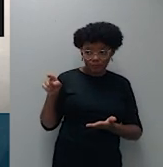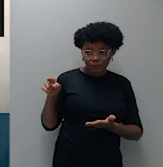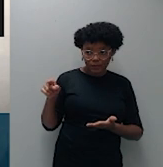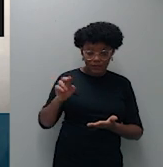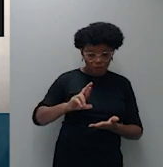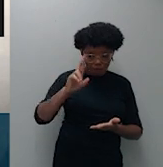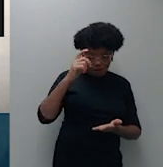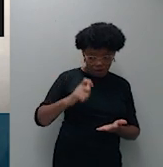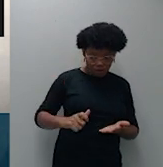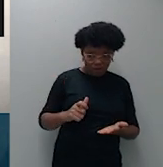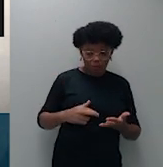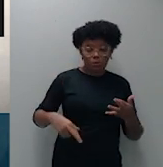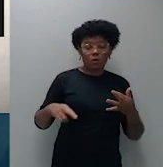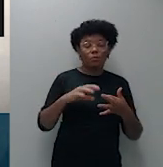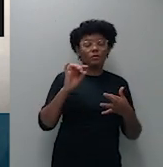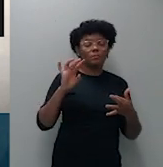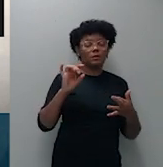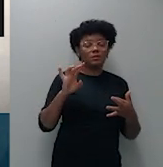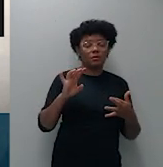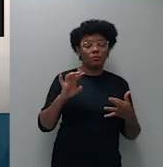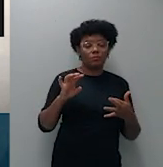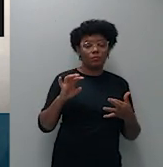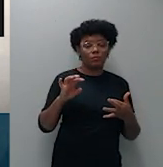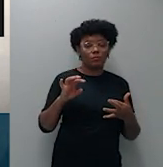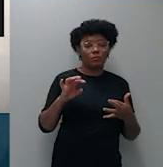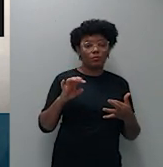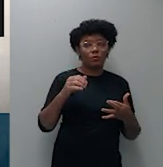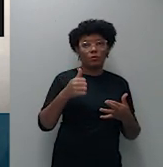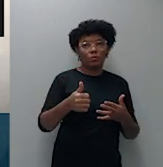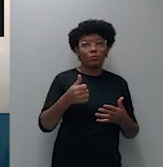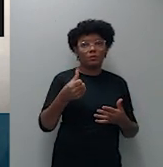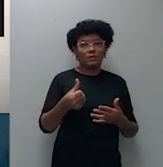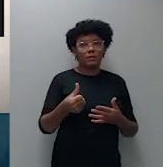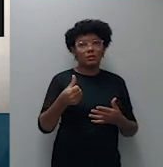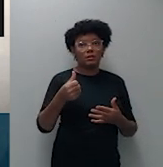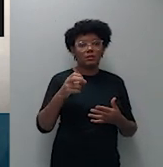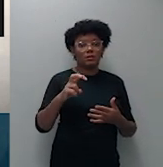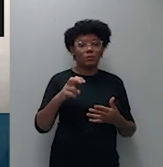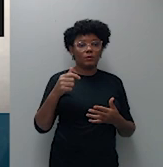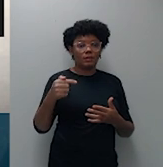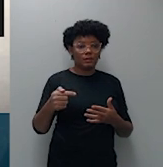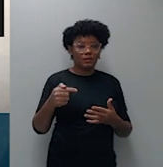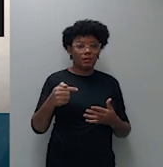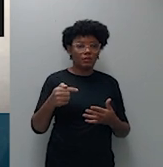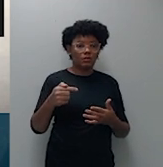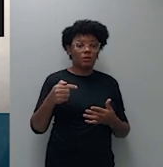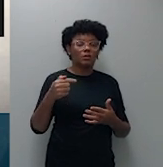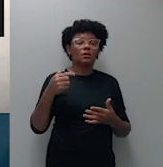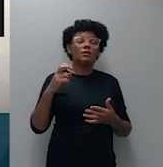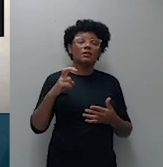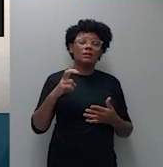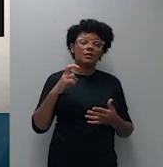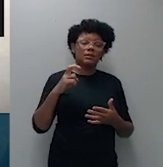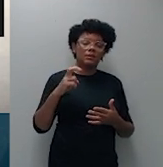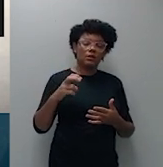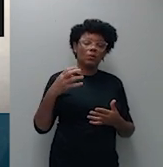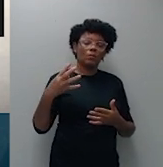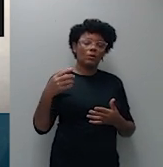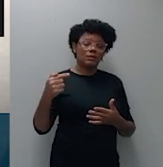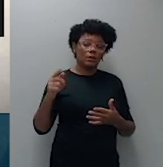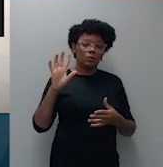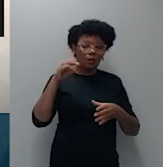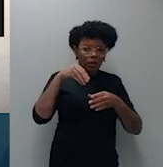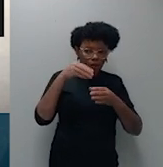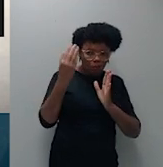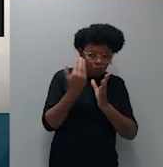excelência é relator do recurso especial um 657 545